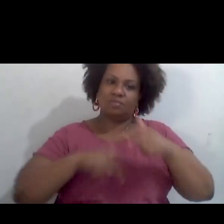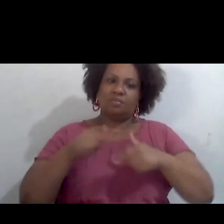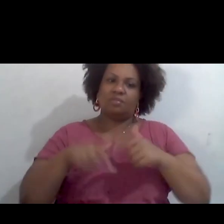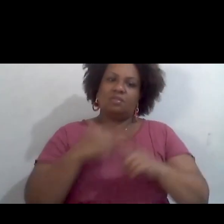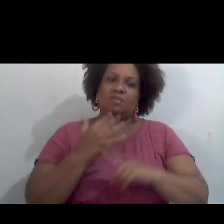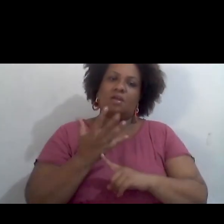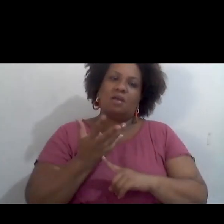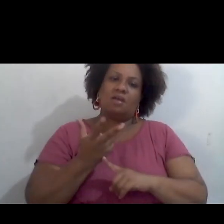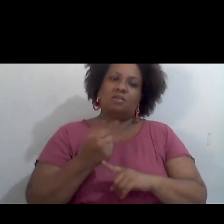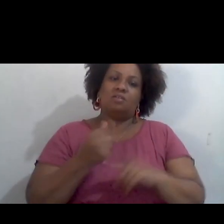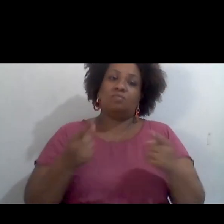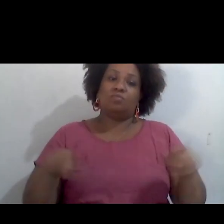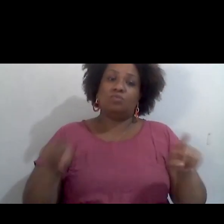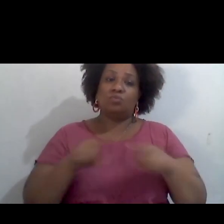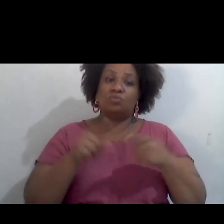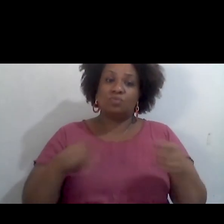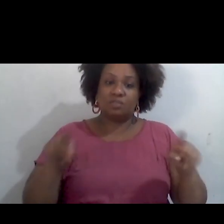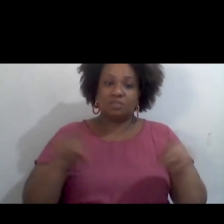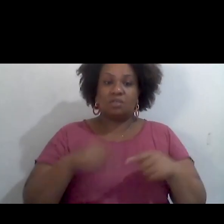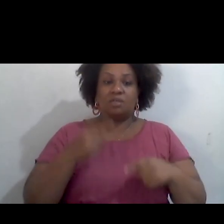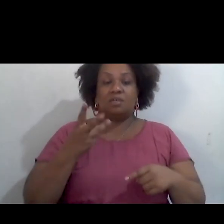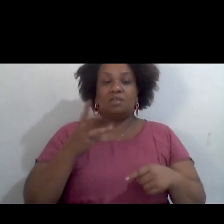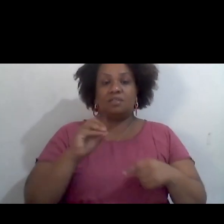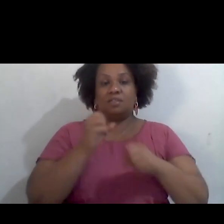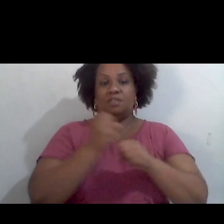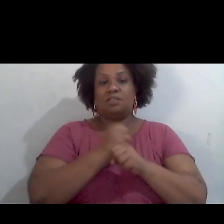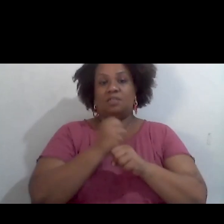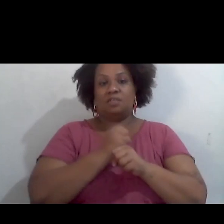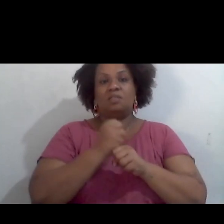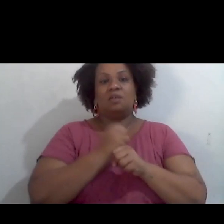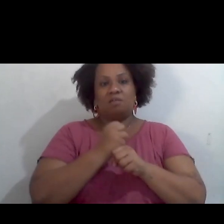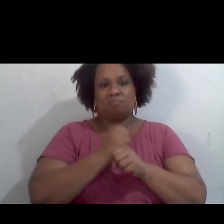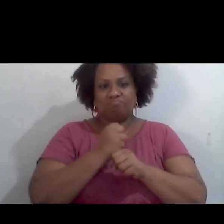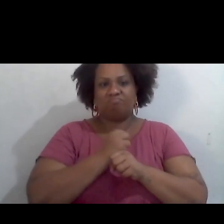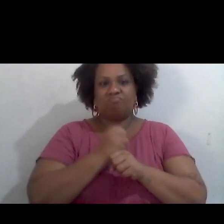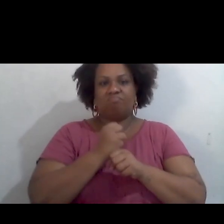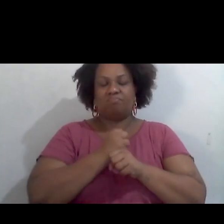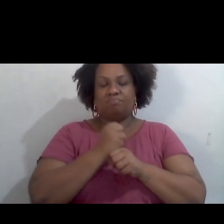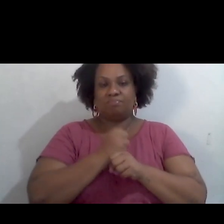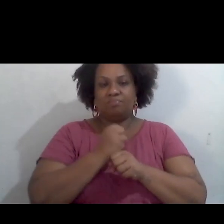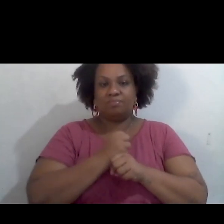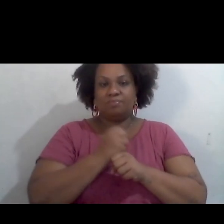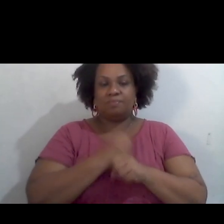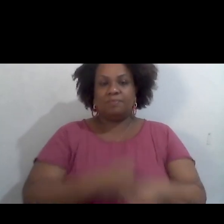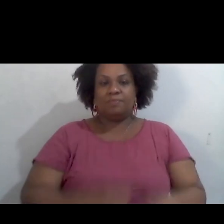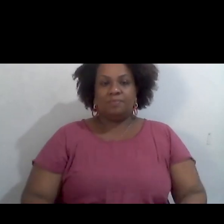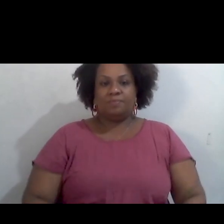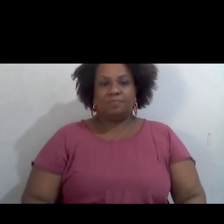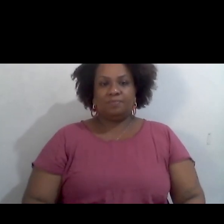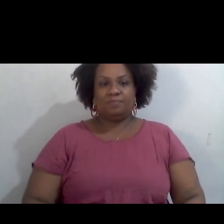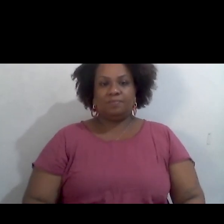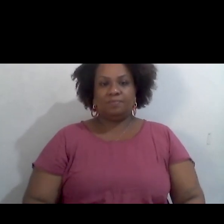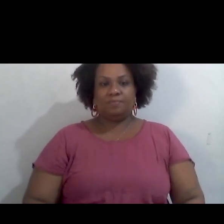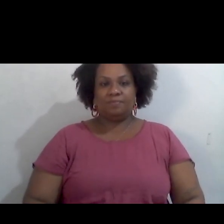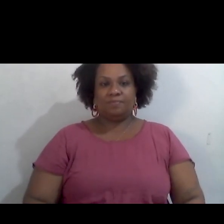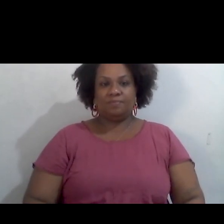sua maioria música, há 30 anos já. Tem uns bons anos. É o quê?